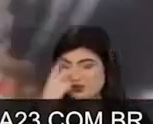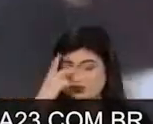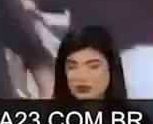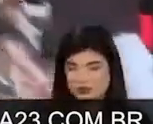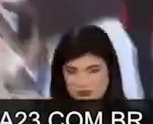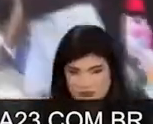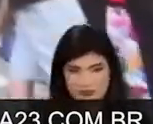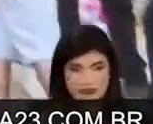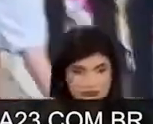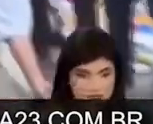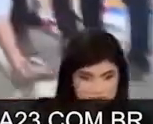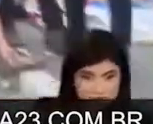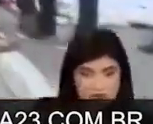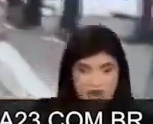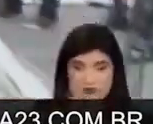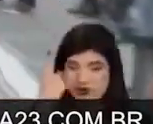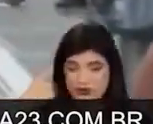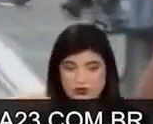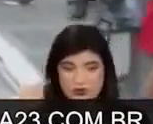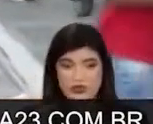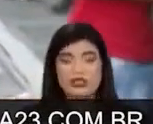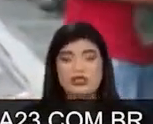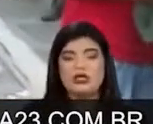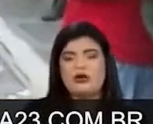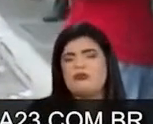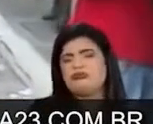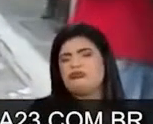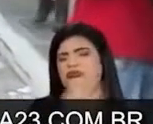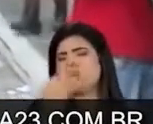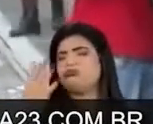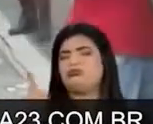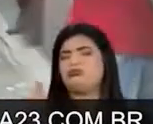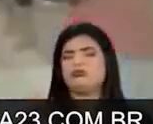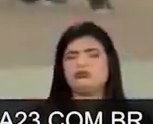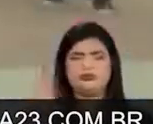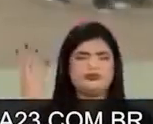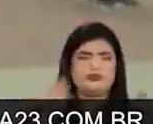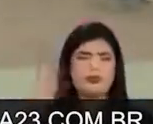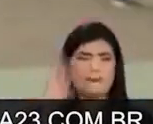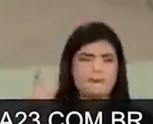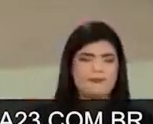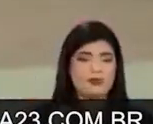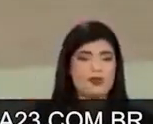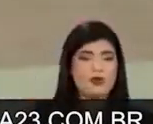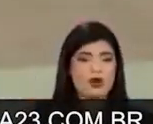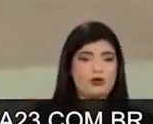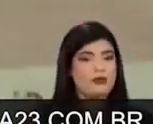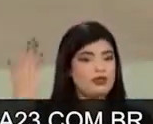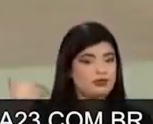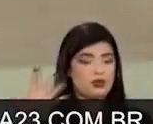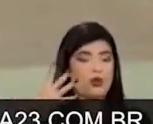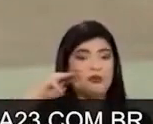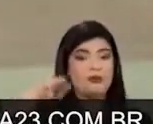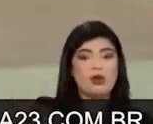Assim como o golpe do falso advogado, outras centenas acontecem todos os dias no Brasil. Só no ano passado foram 4 milhões